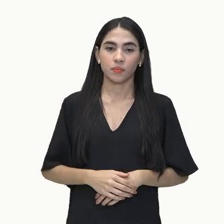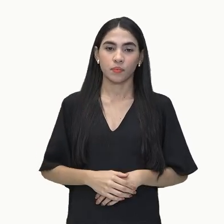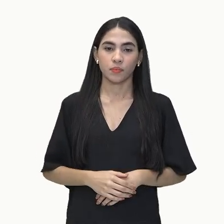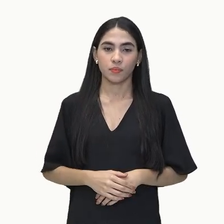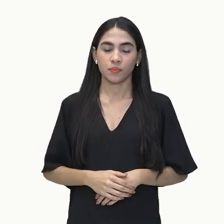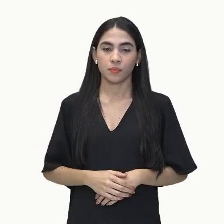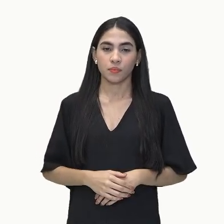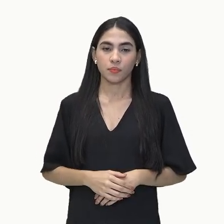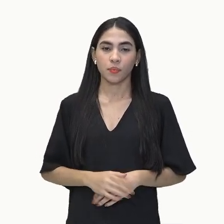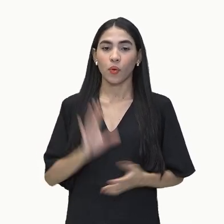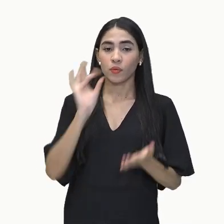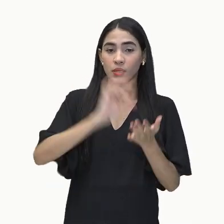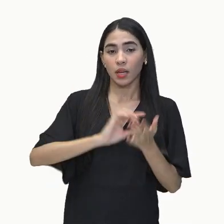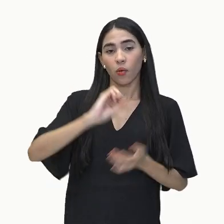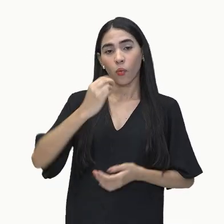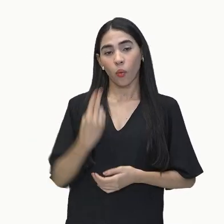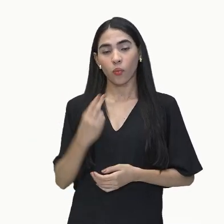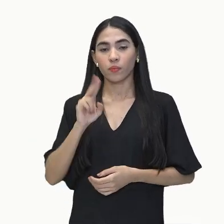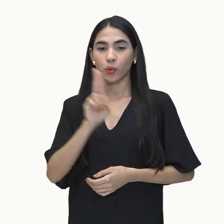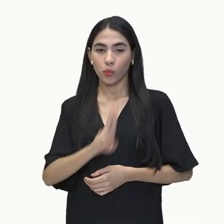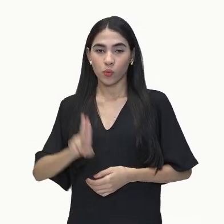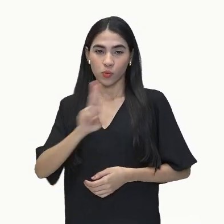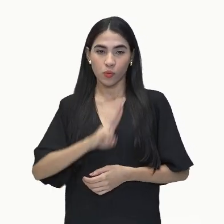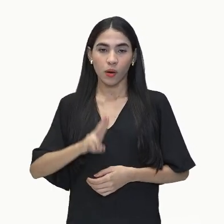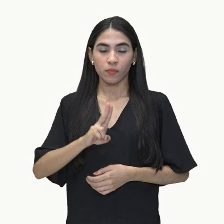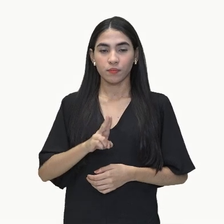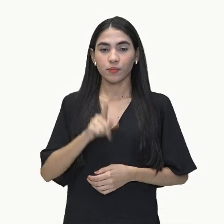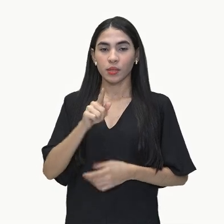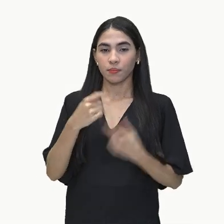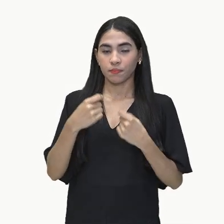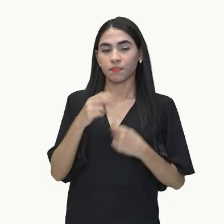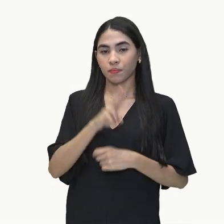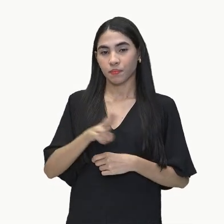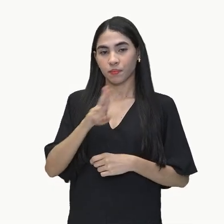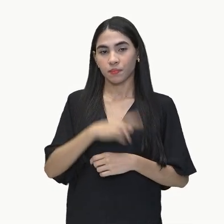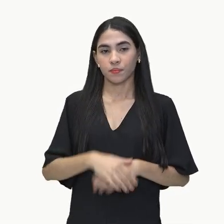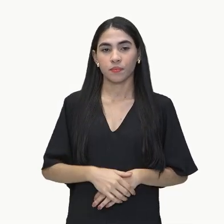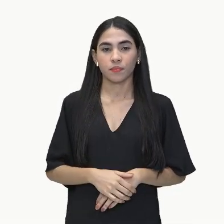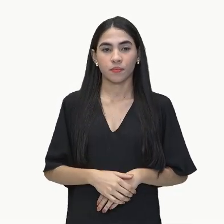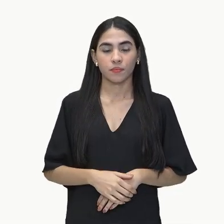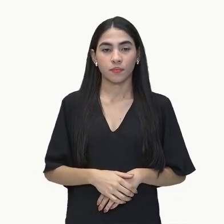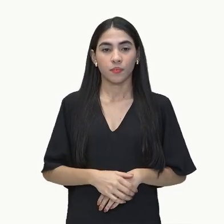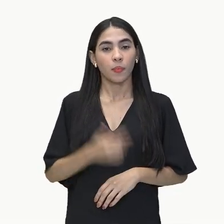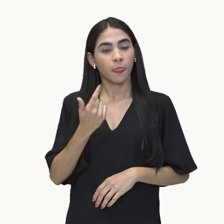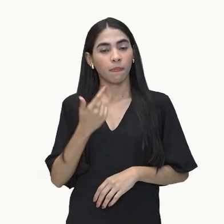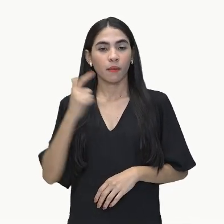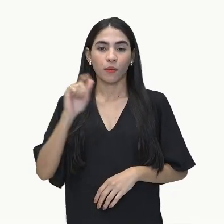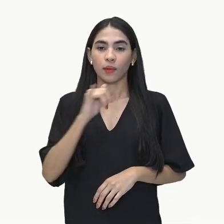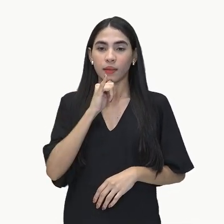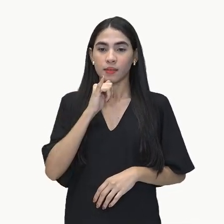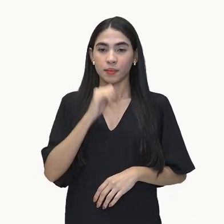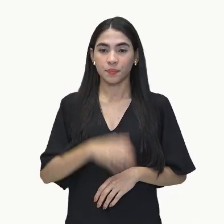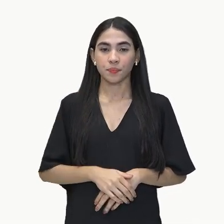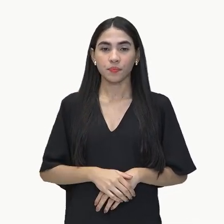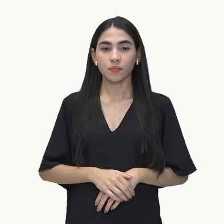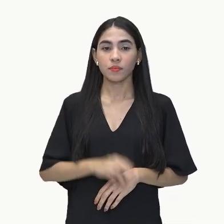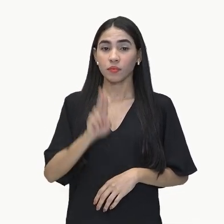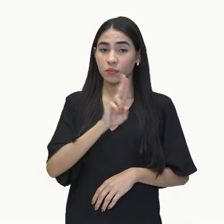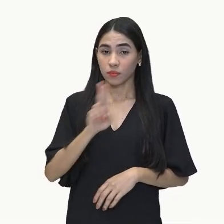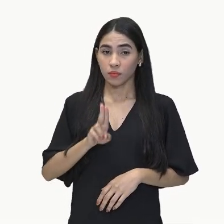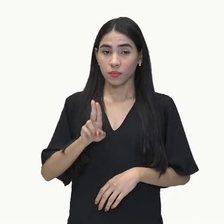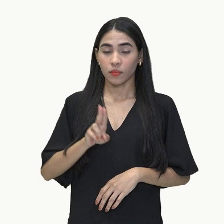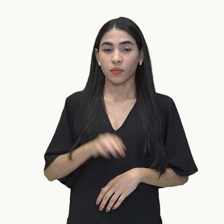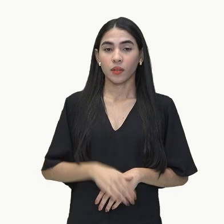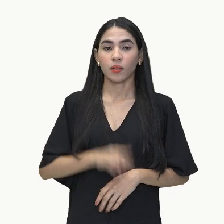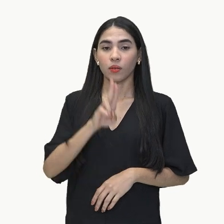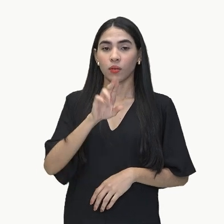etanol, álcool metílico ou metanol. Tá aqui mais uma. Nomenclatura